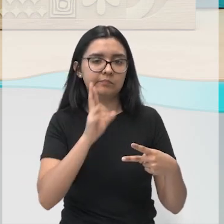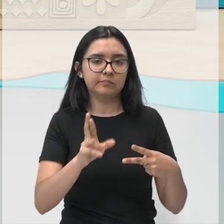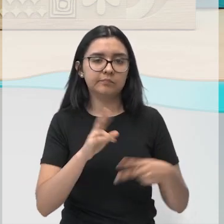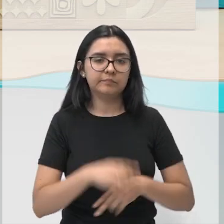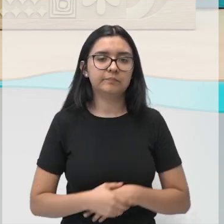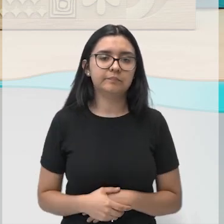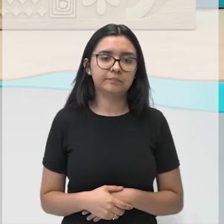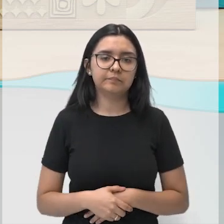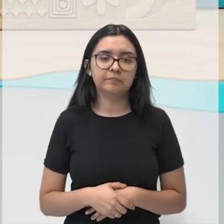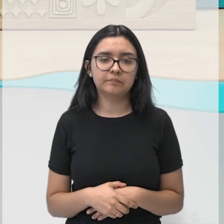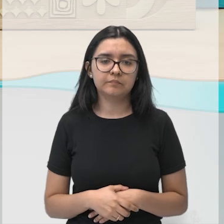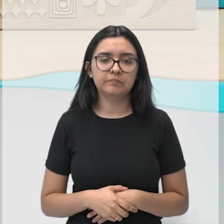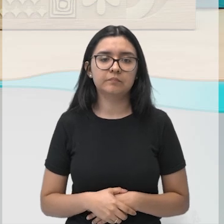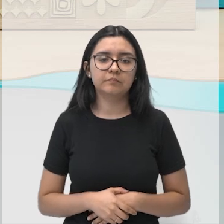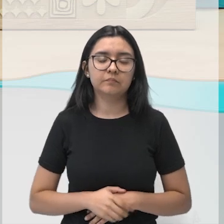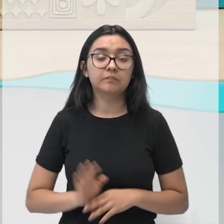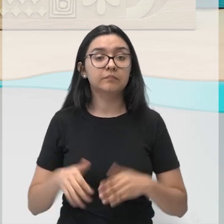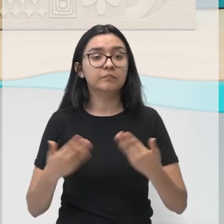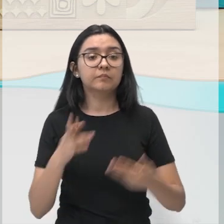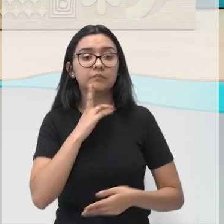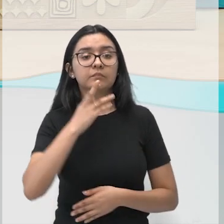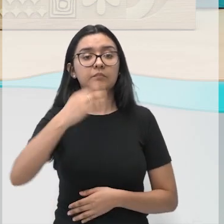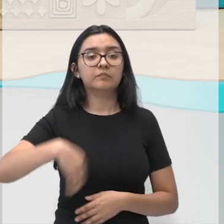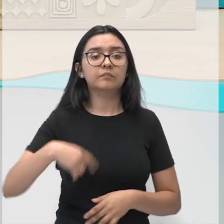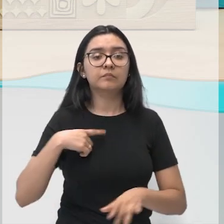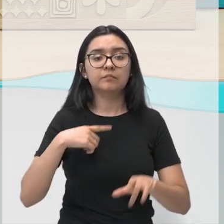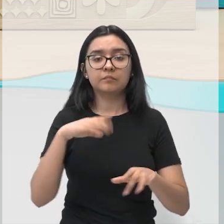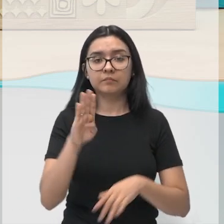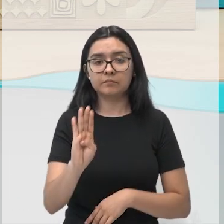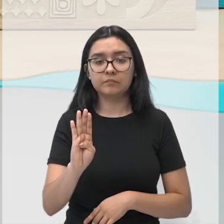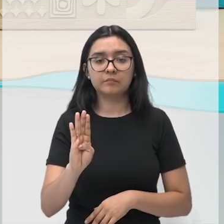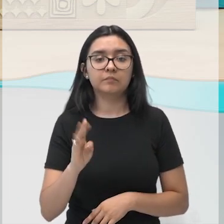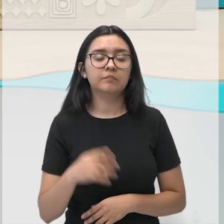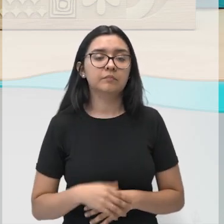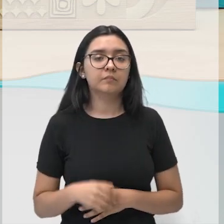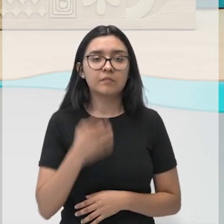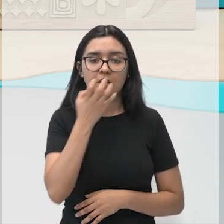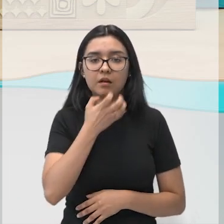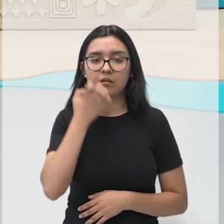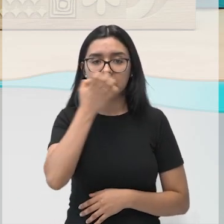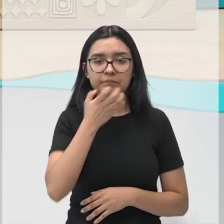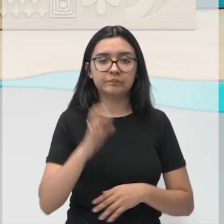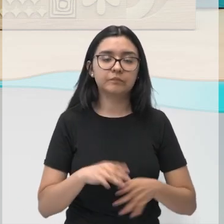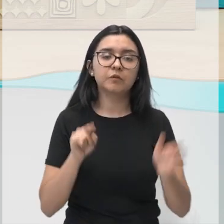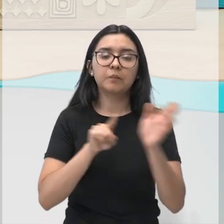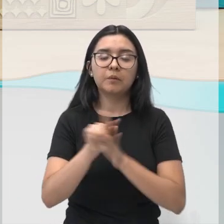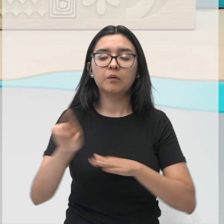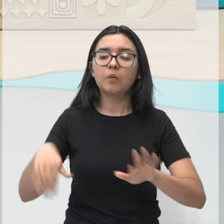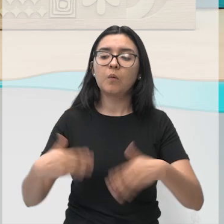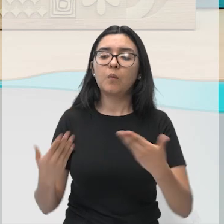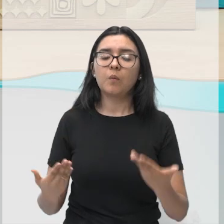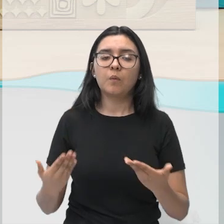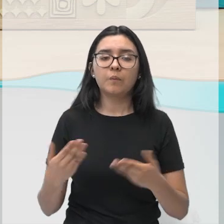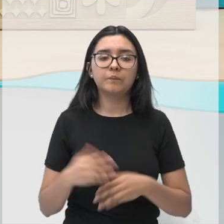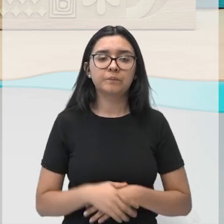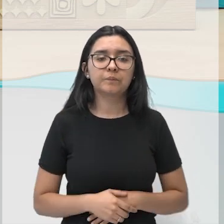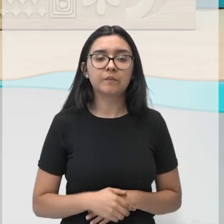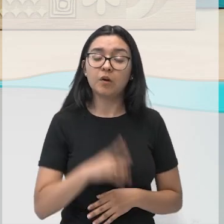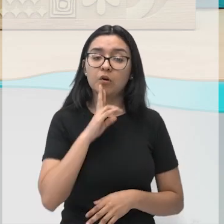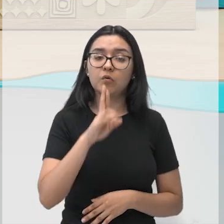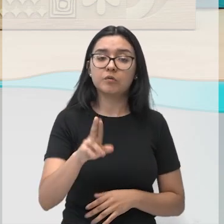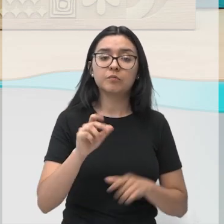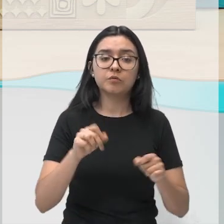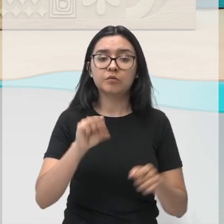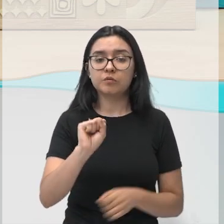resposta? Então seria she's a singer. Eu respondi com